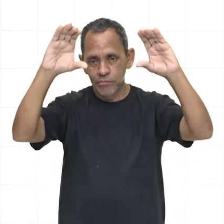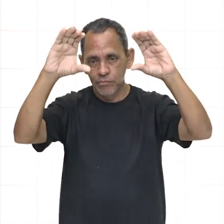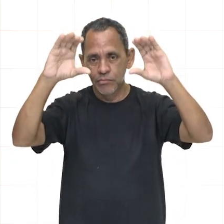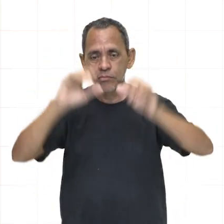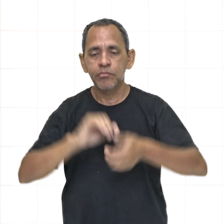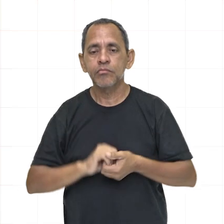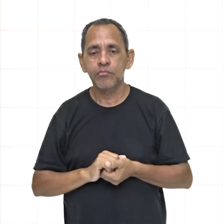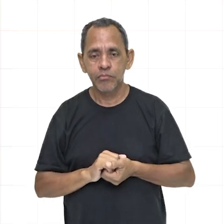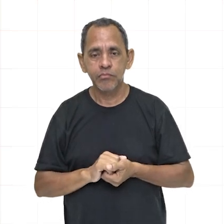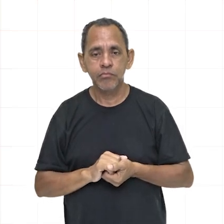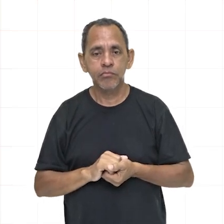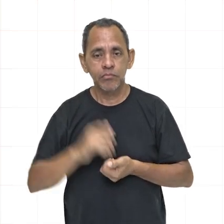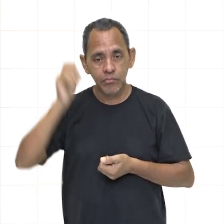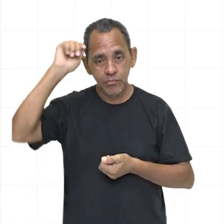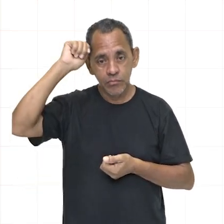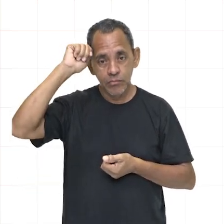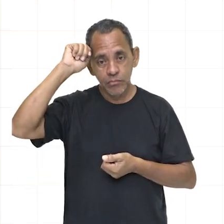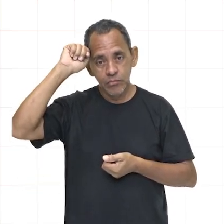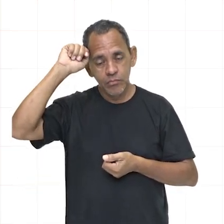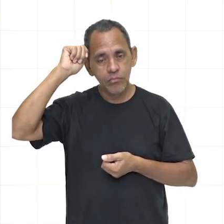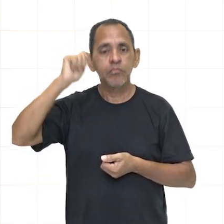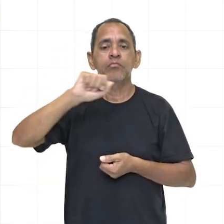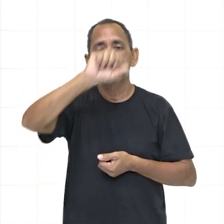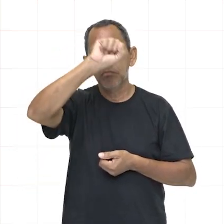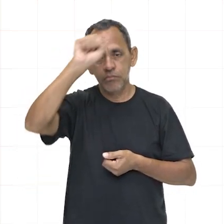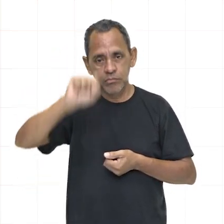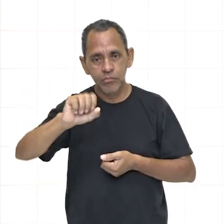mais concentradas ao sul do deserto do